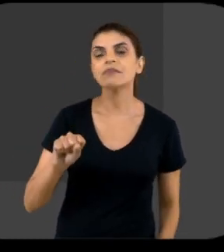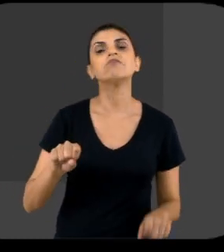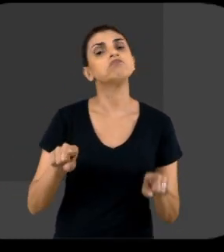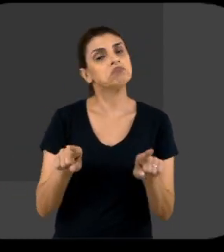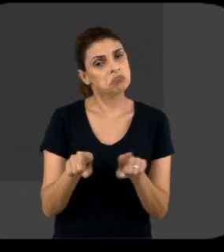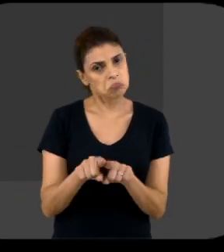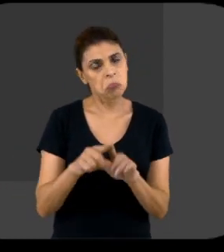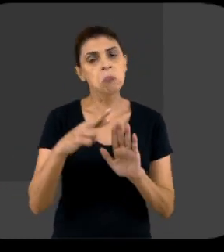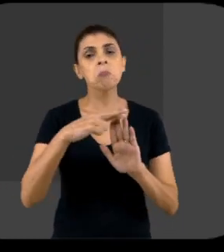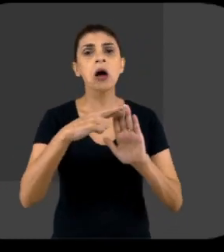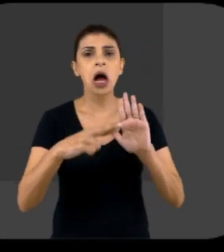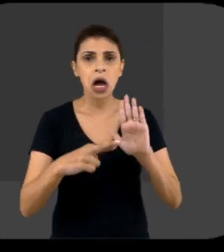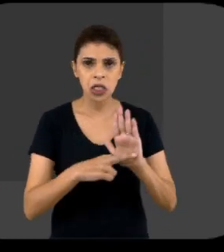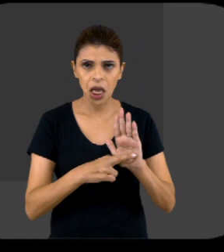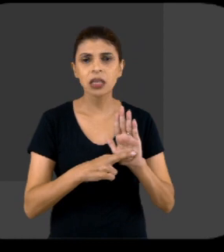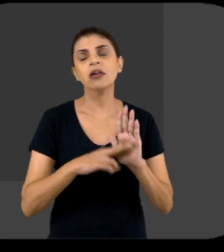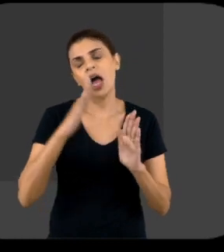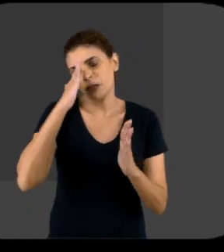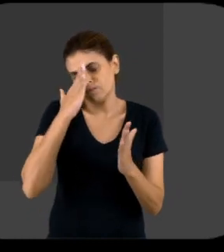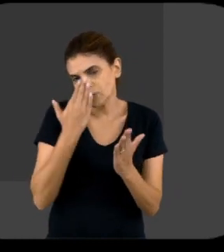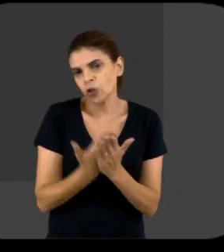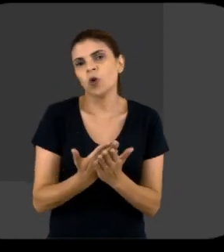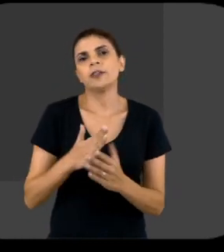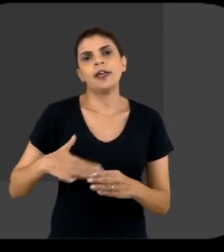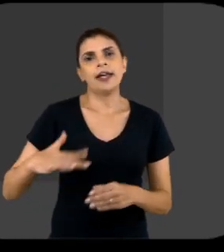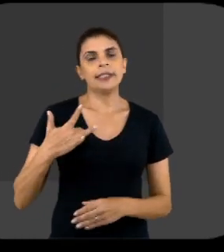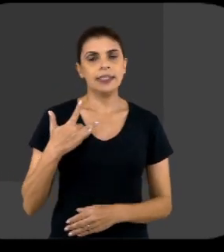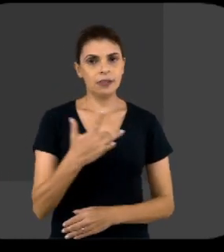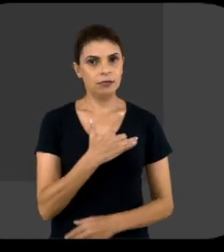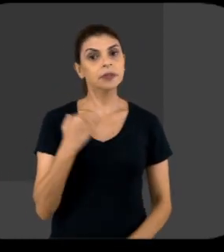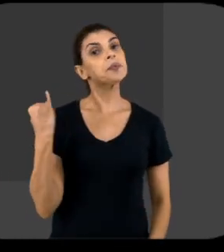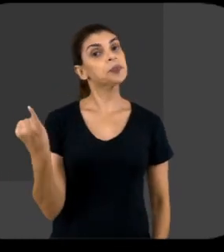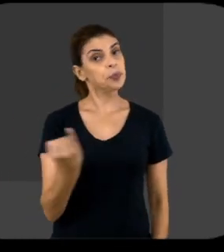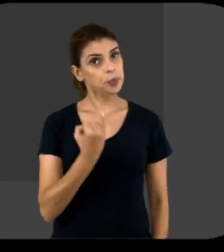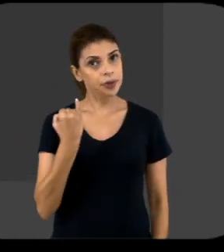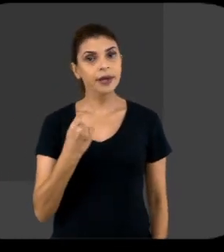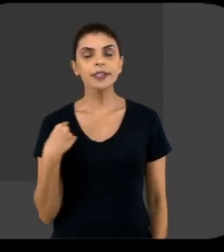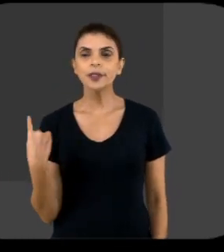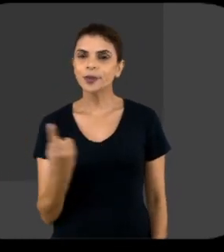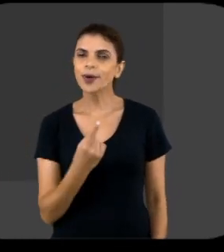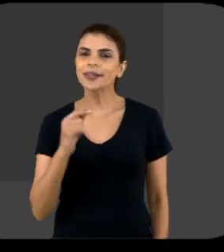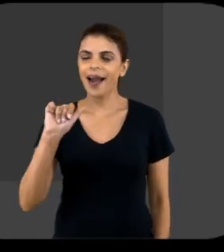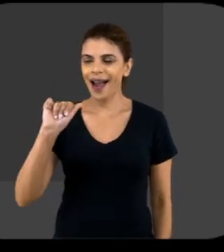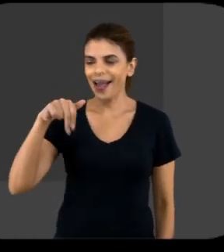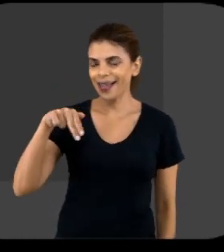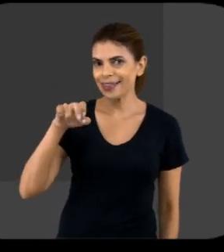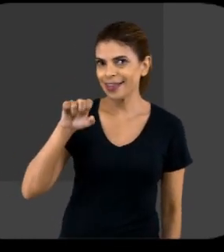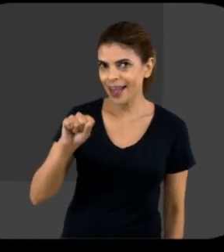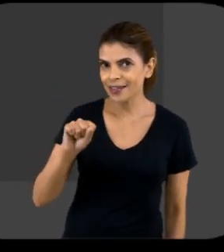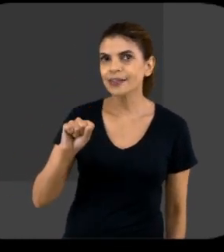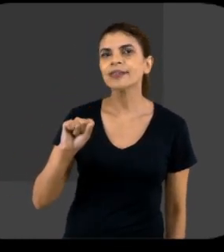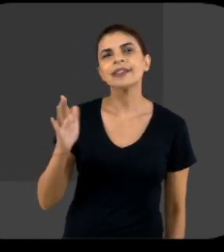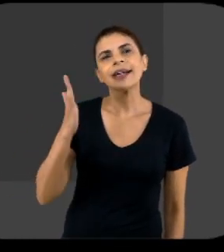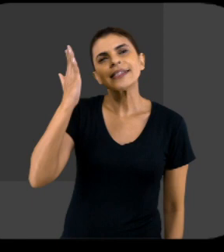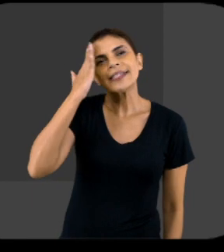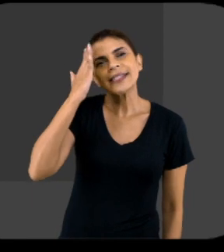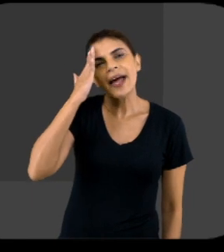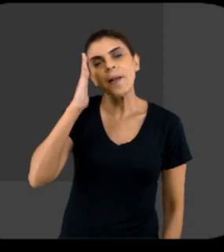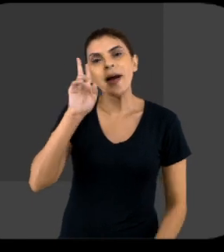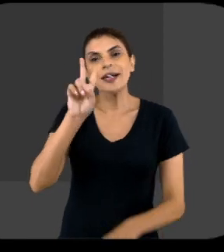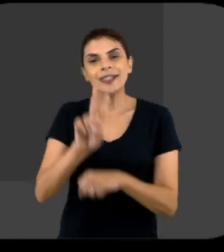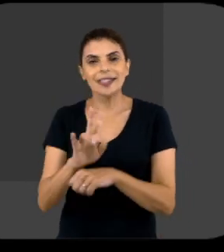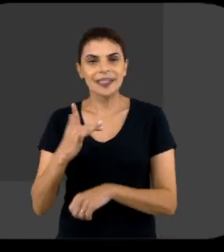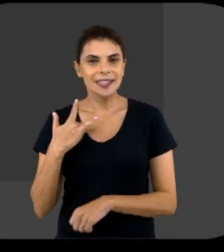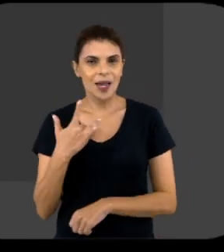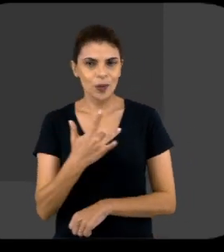como uma norma acreditadora de serviços de saúde, isso, que é muito importante, né, já que a ANS é a nossa Agência